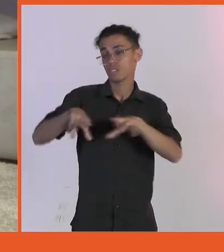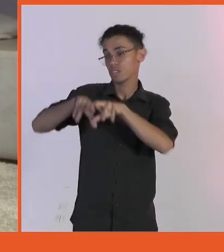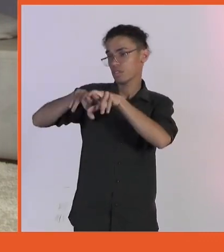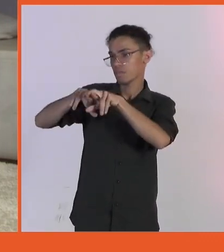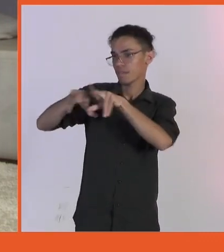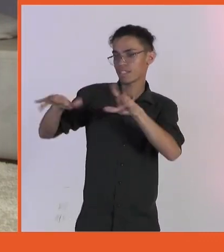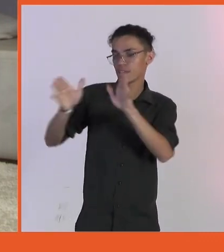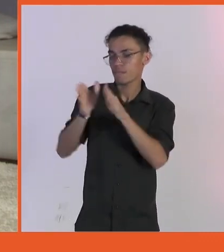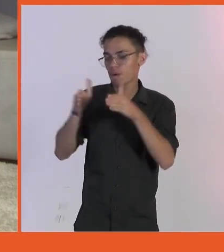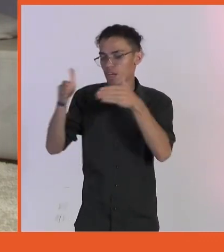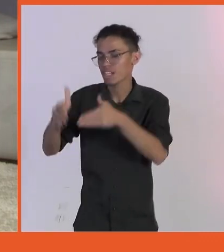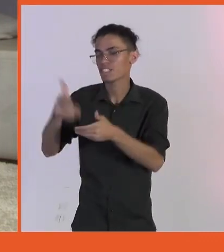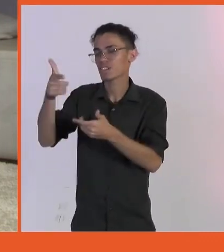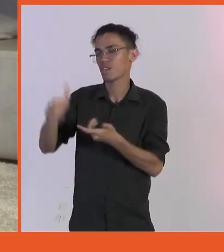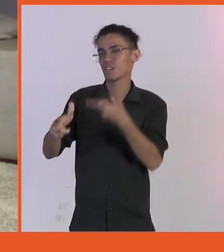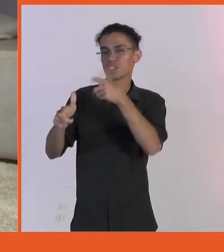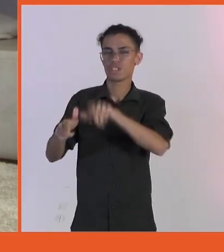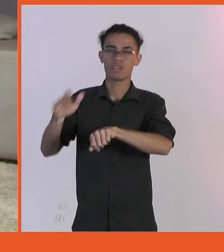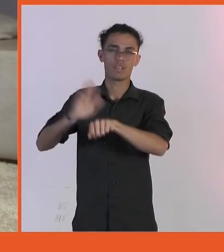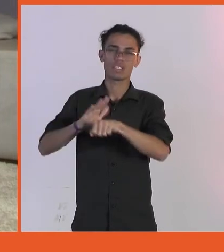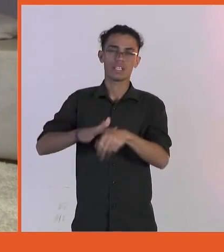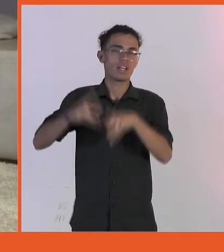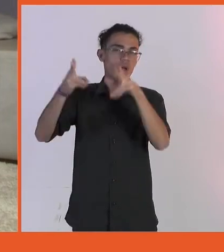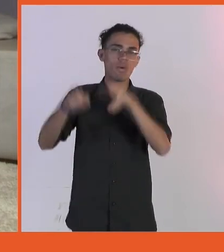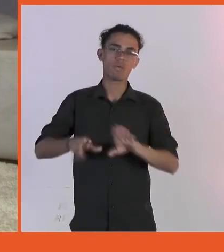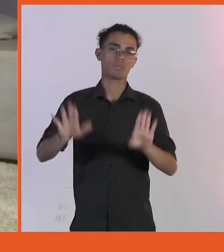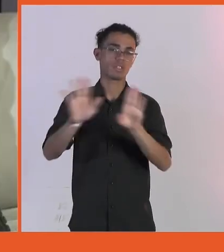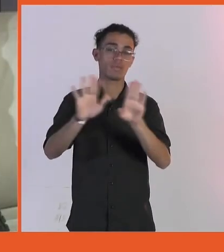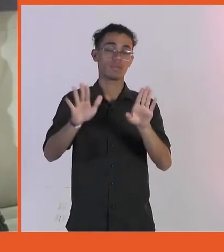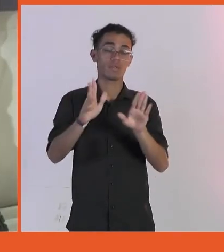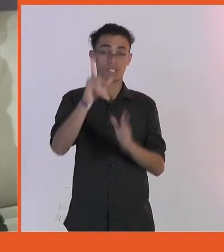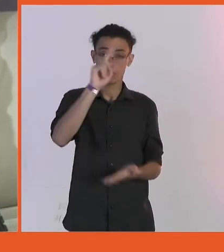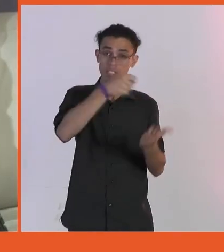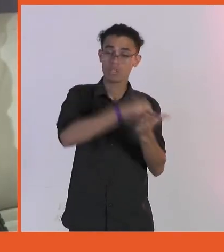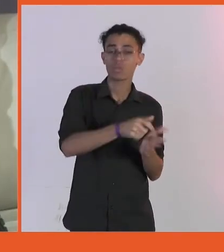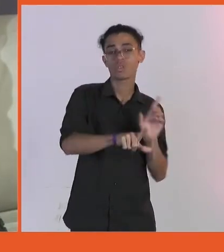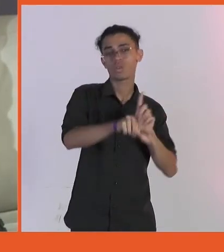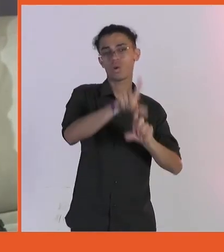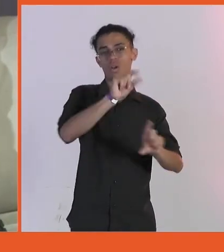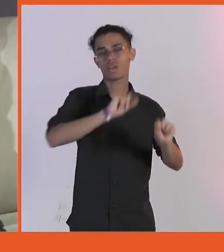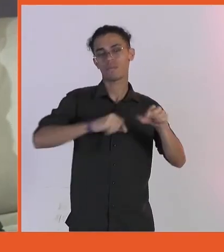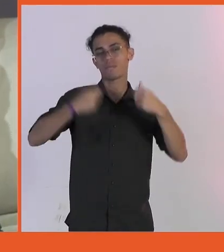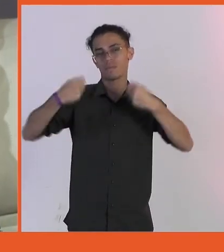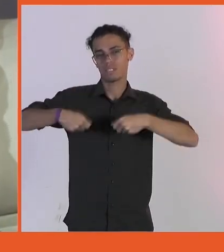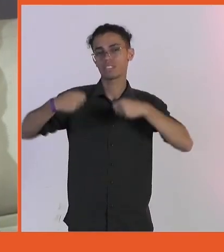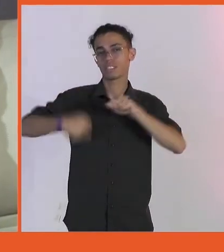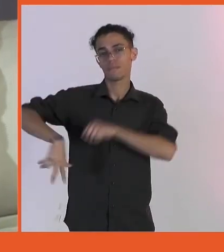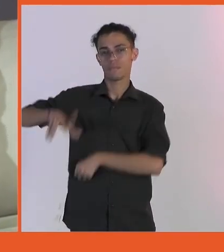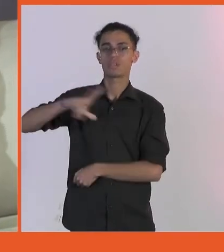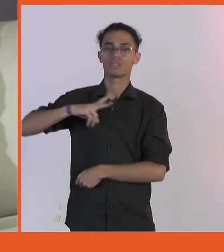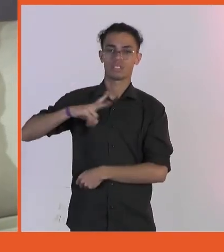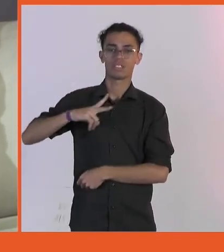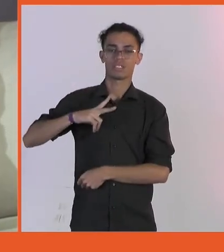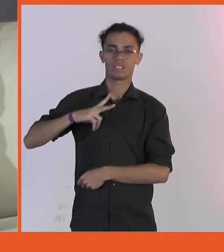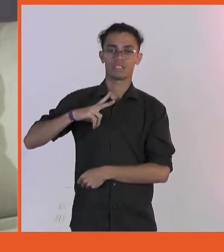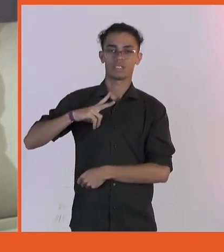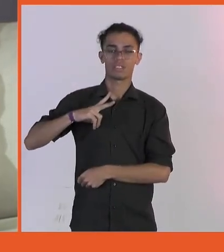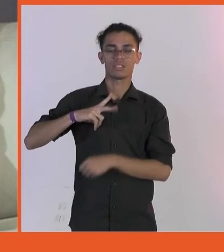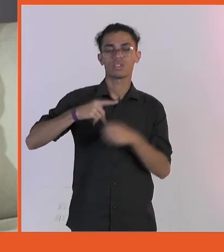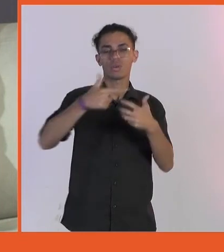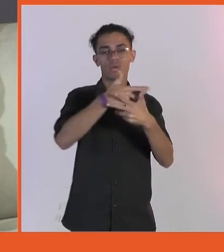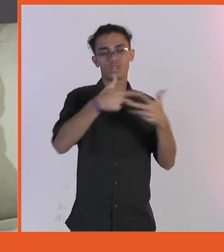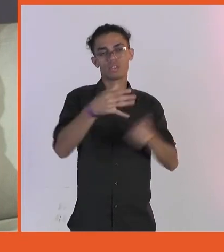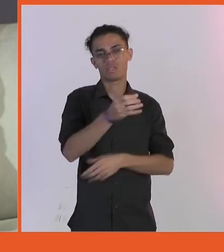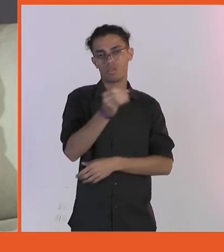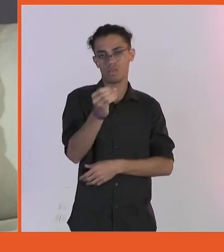ficar muito tempo fazendo a mesma coisa, assim. Então, é uma coisa que a gente escolheu pra gente porque a gente tem essa necessidade pessoal, né, Fih? De fazer coisas